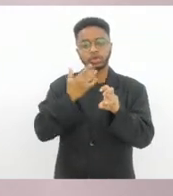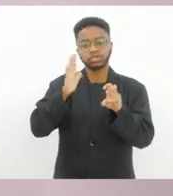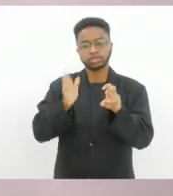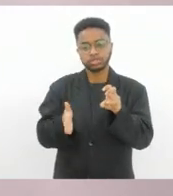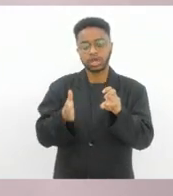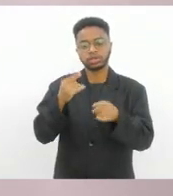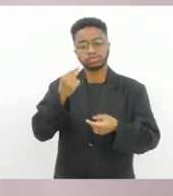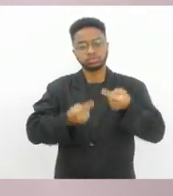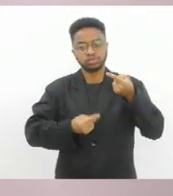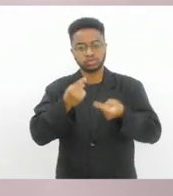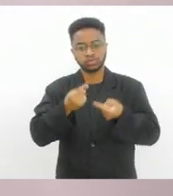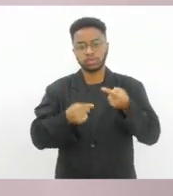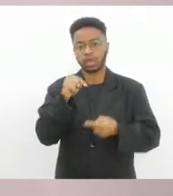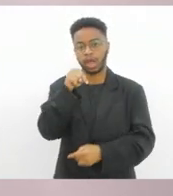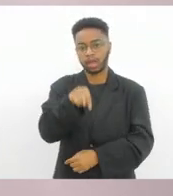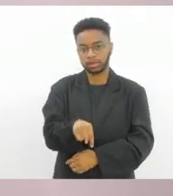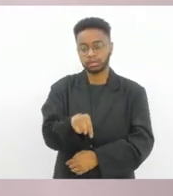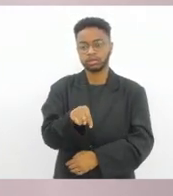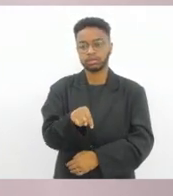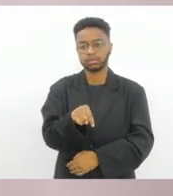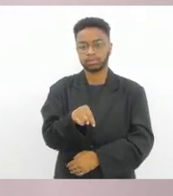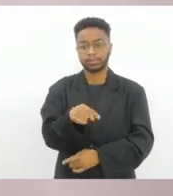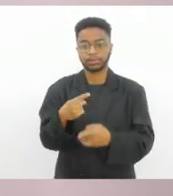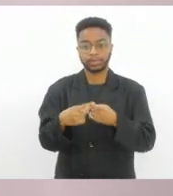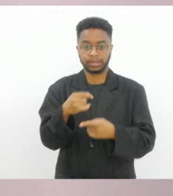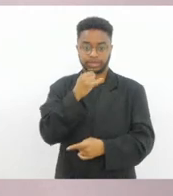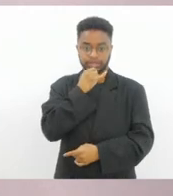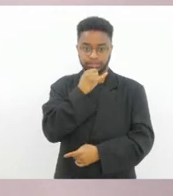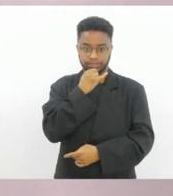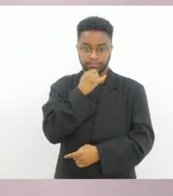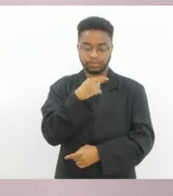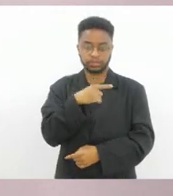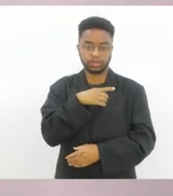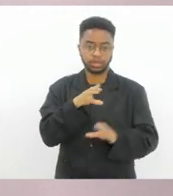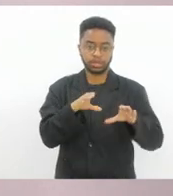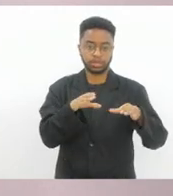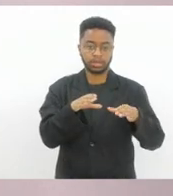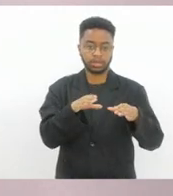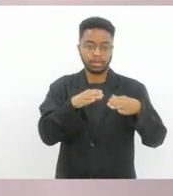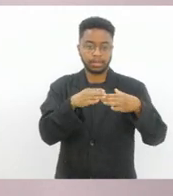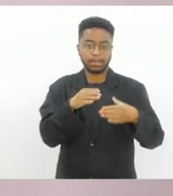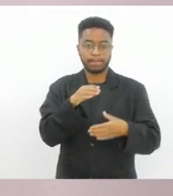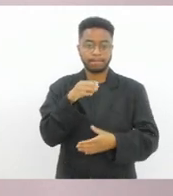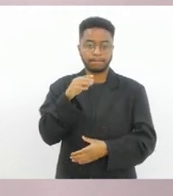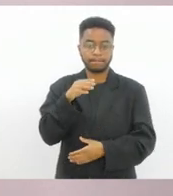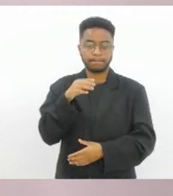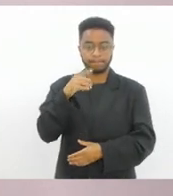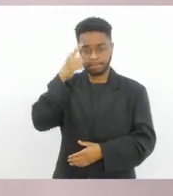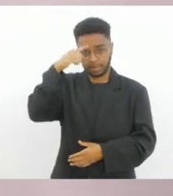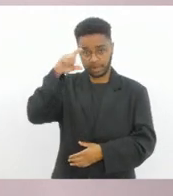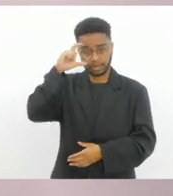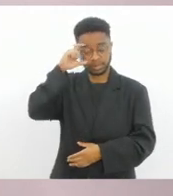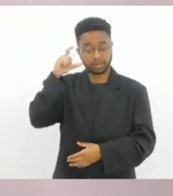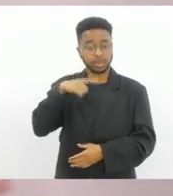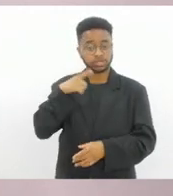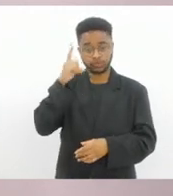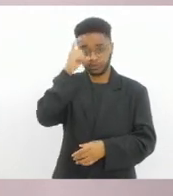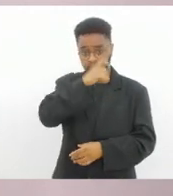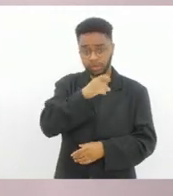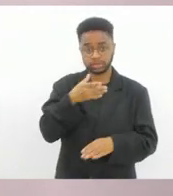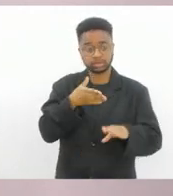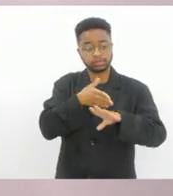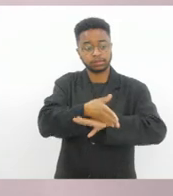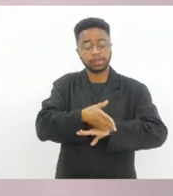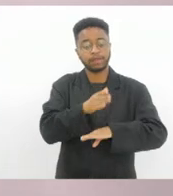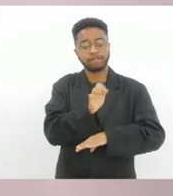reiteradamente discutiu aqui, de que, por exemplo, a Patrulha Maria da Penha tem dificuldade de entrar dentro das favelas e periferias, como